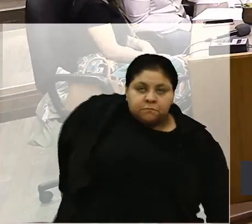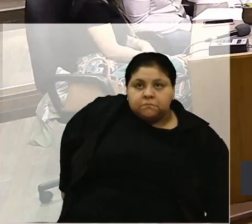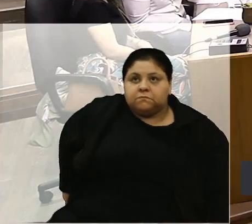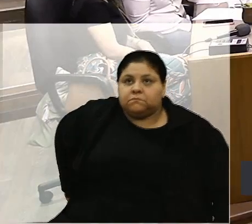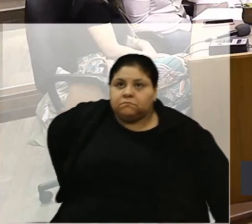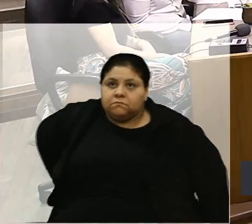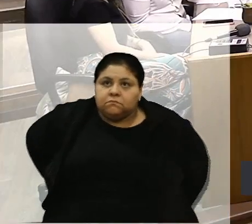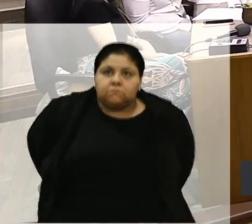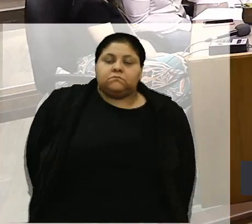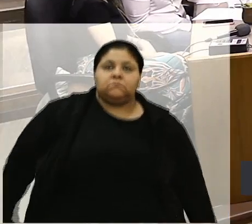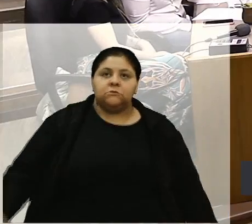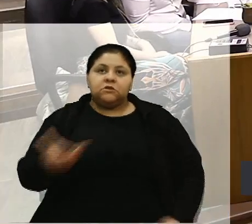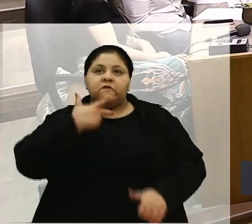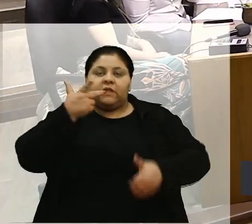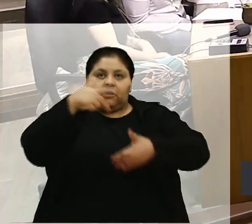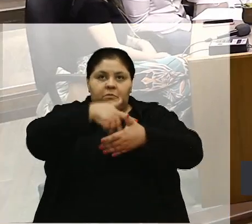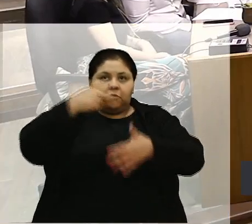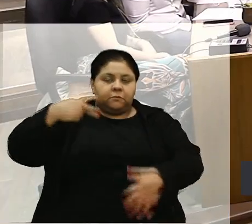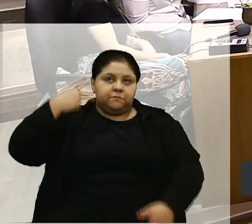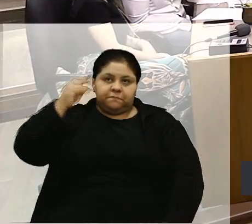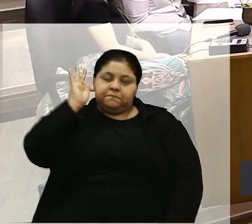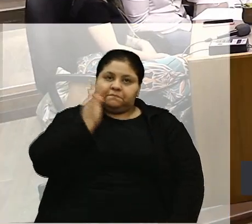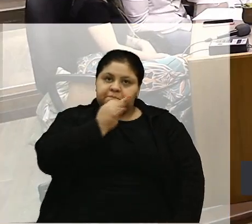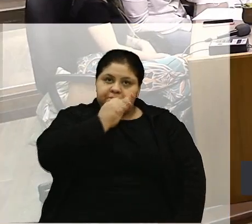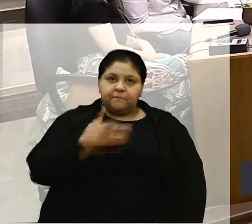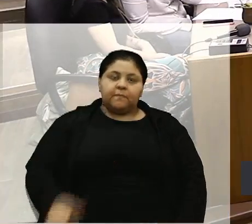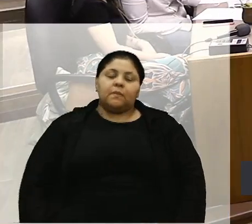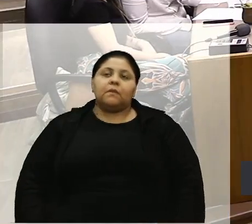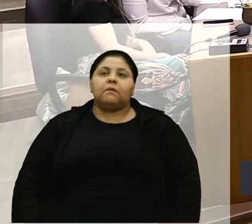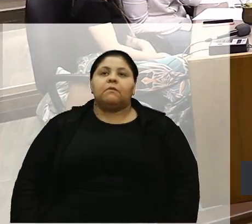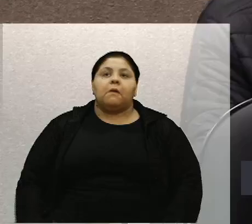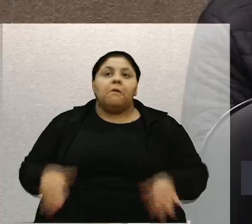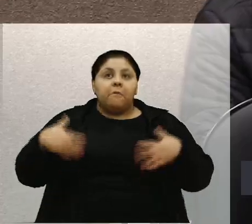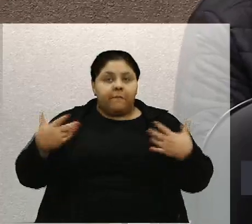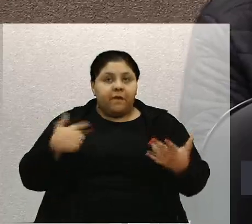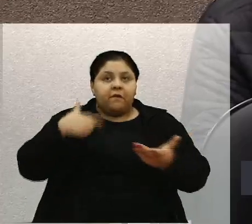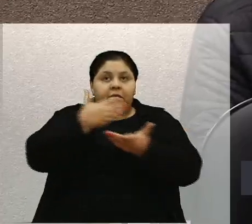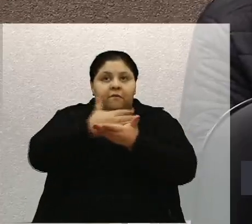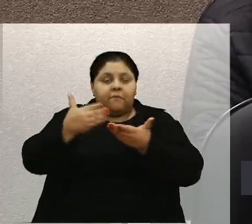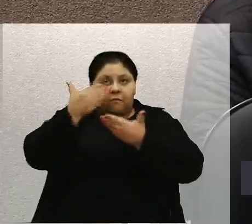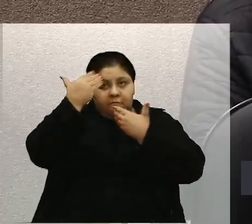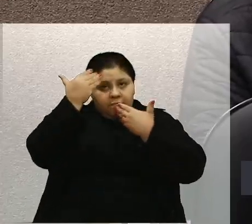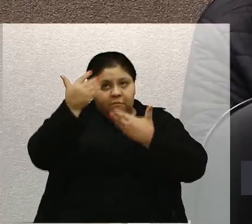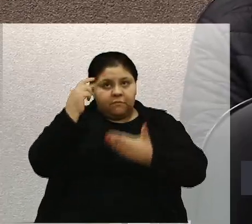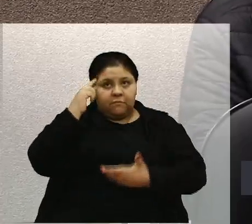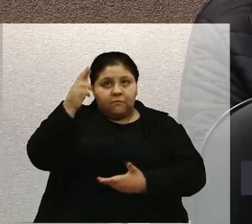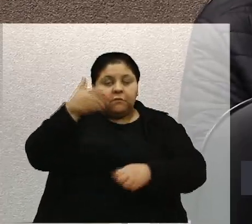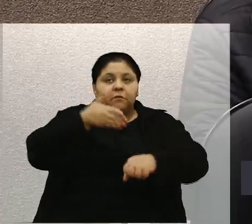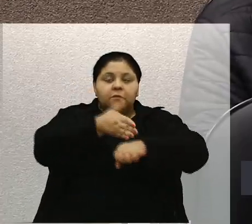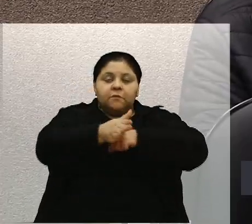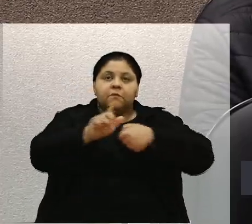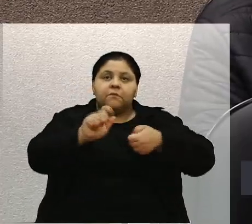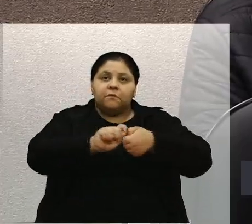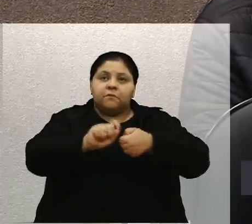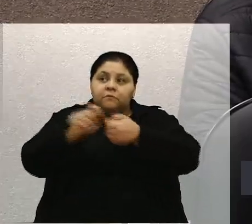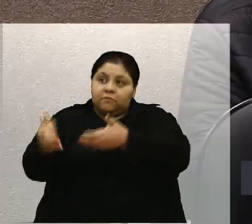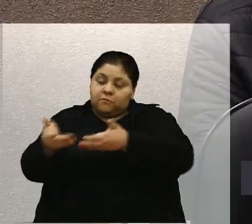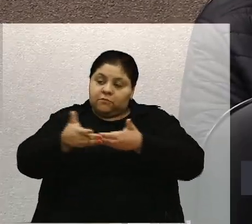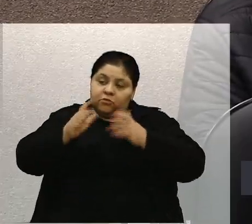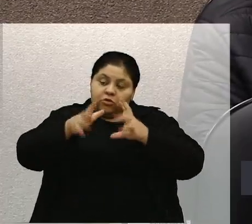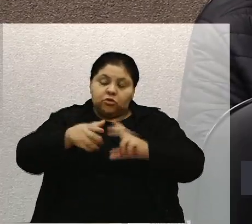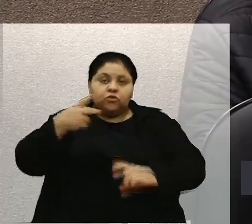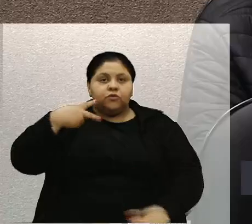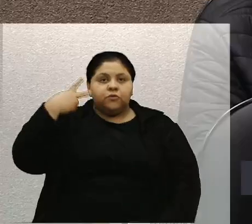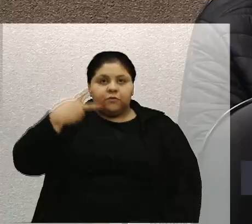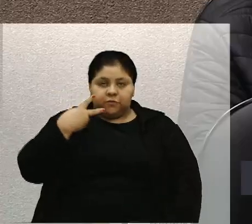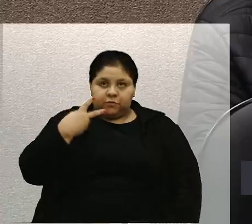Vereadora Presidente Marisol, bom, eu inicio agradecendo a senhora que participou, né? Nós fizemos um convite a todos os